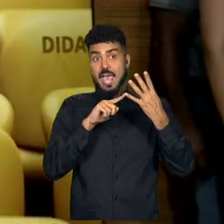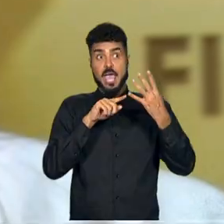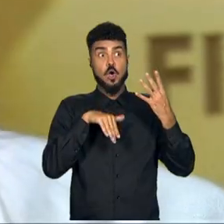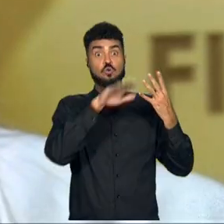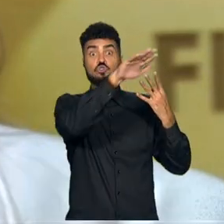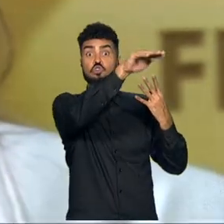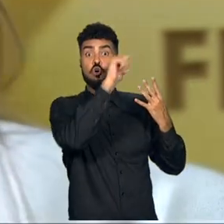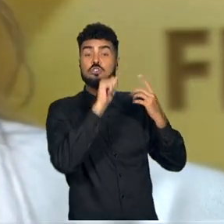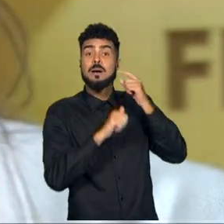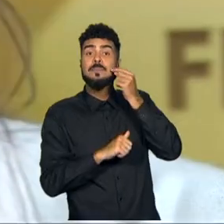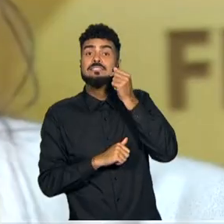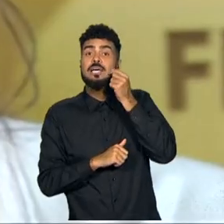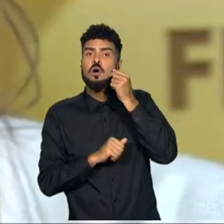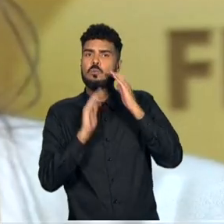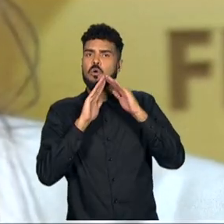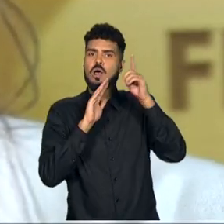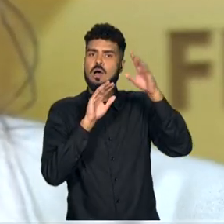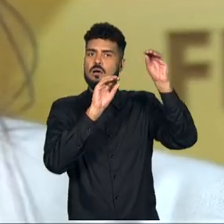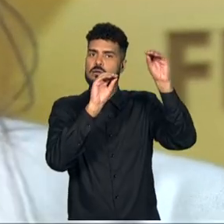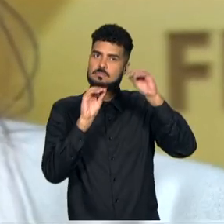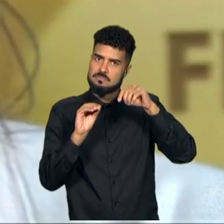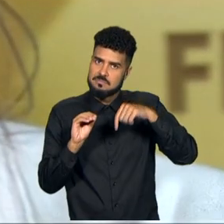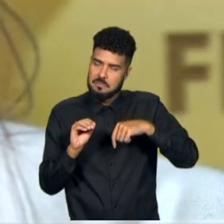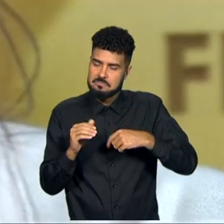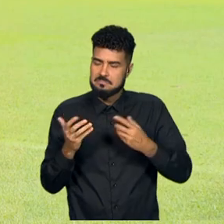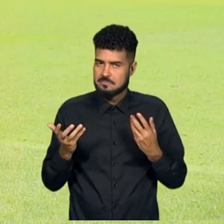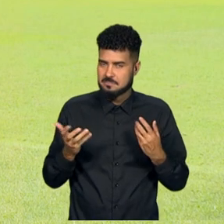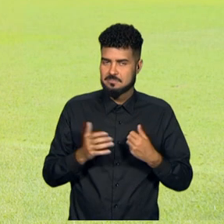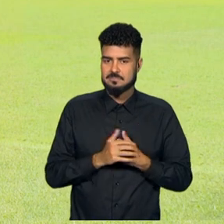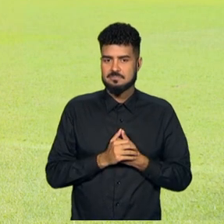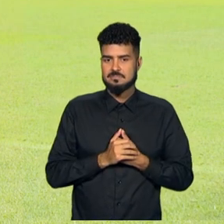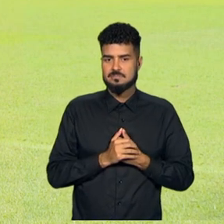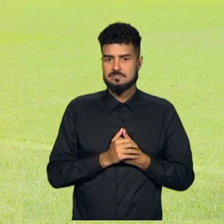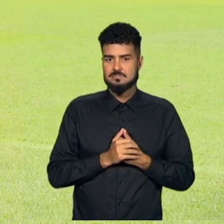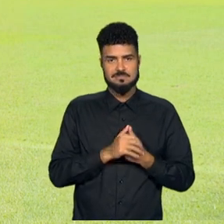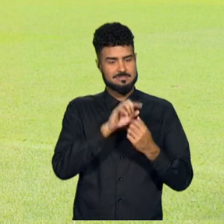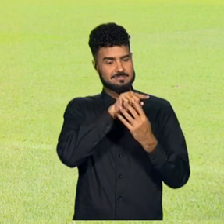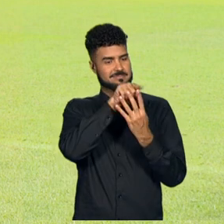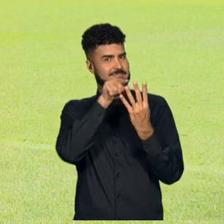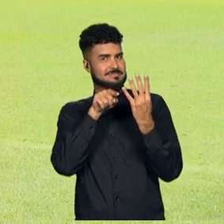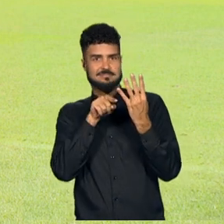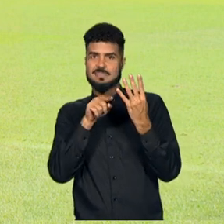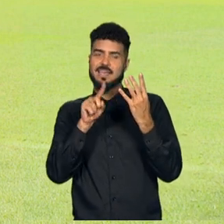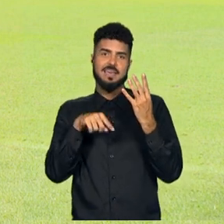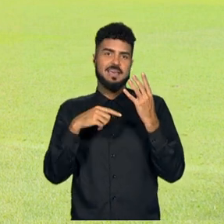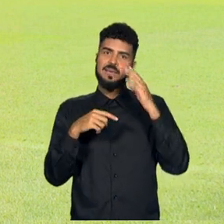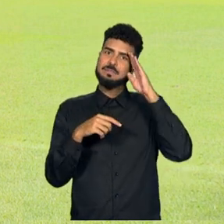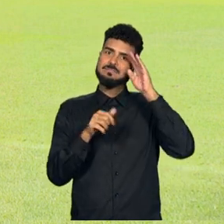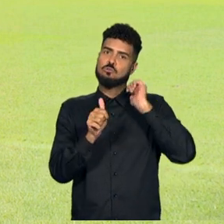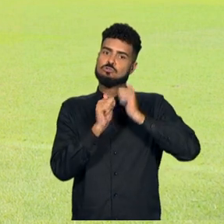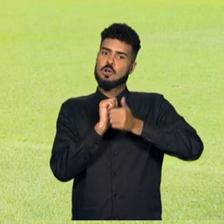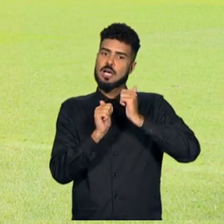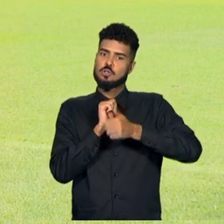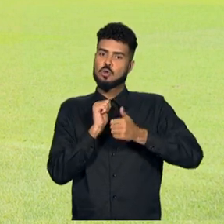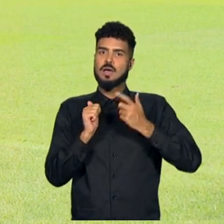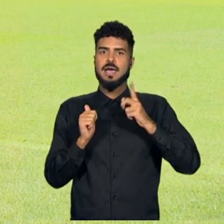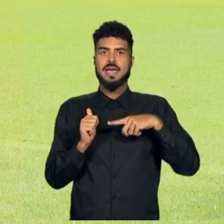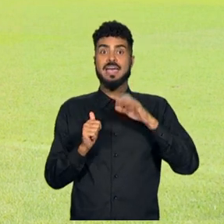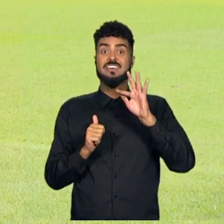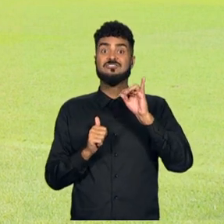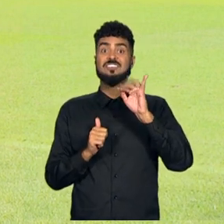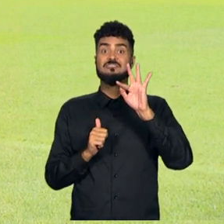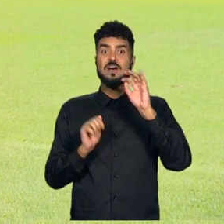da Maceió para aqui. E essas foram as maiores. São as jogadoras que constam na